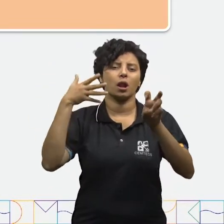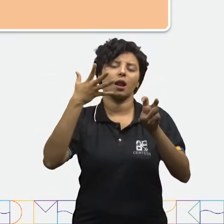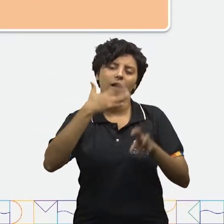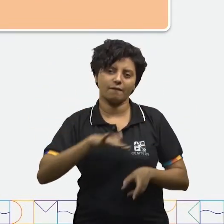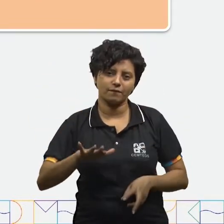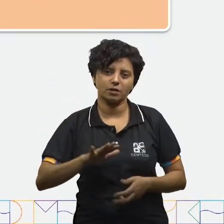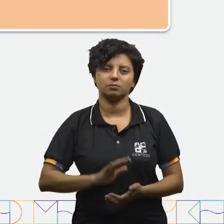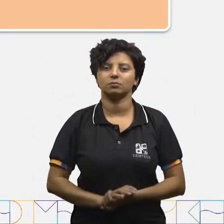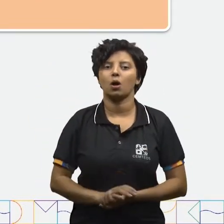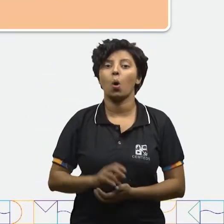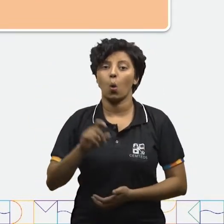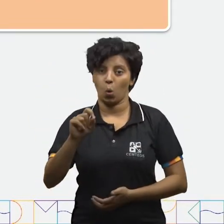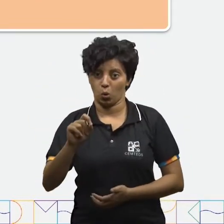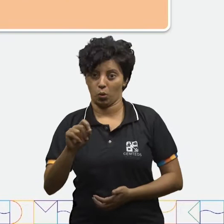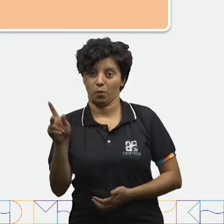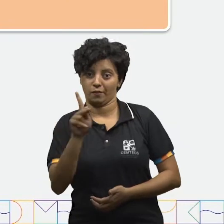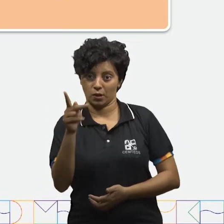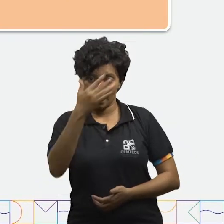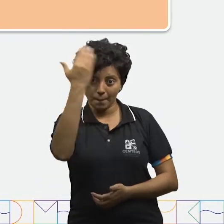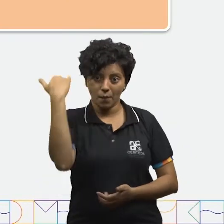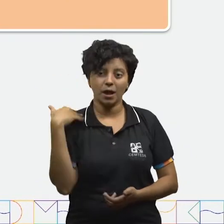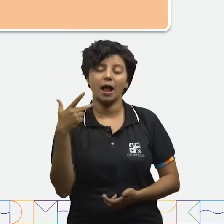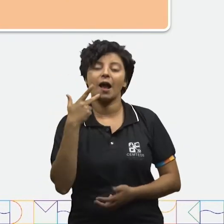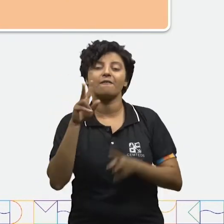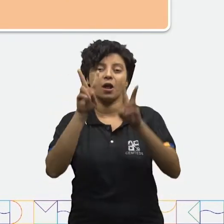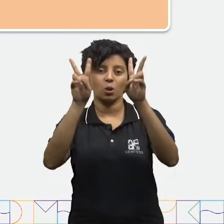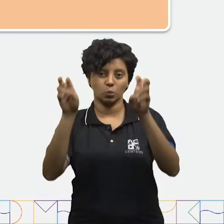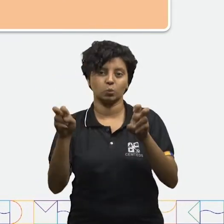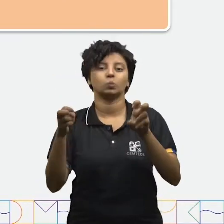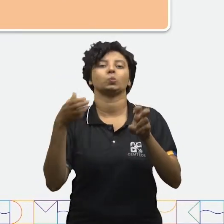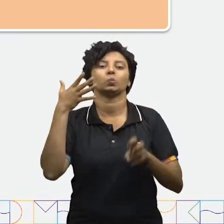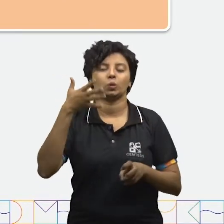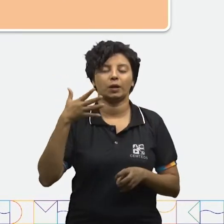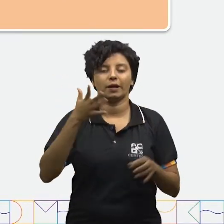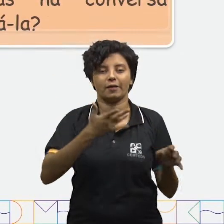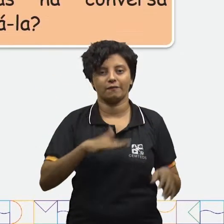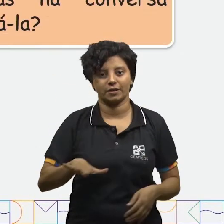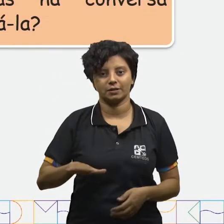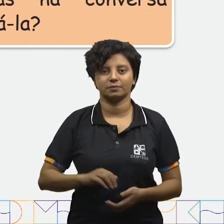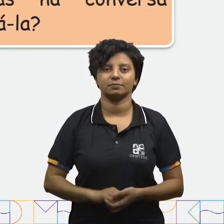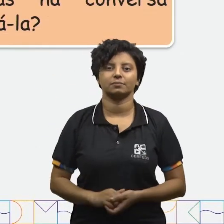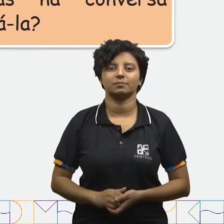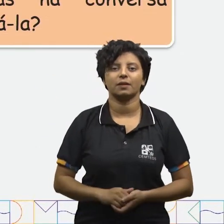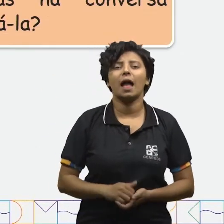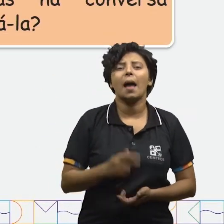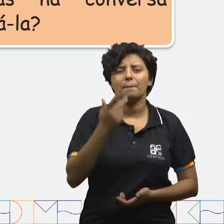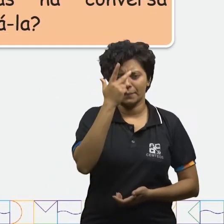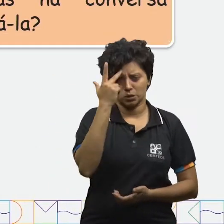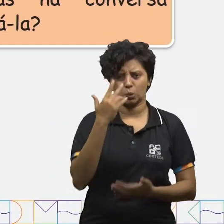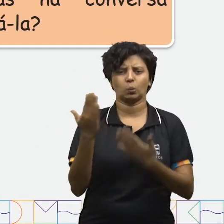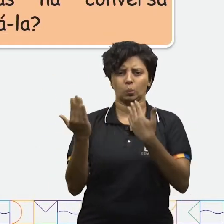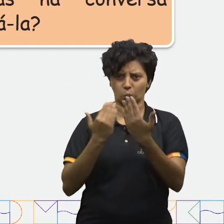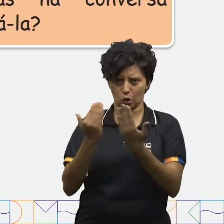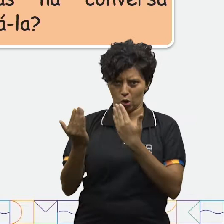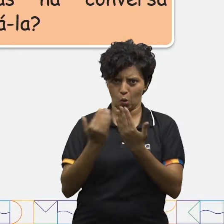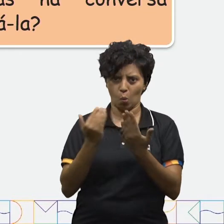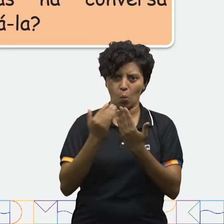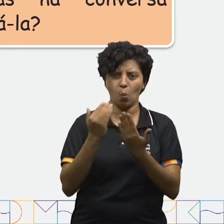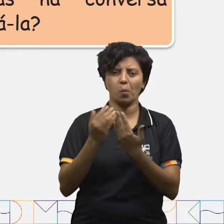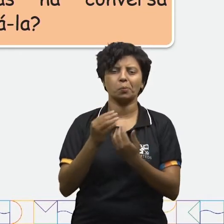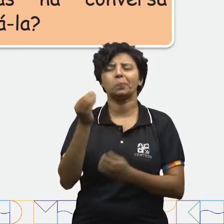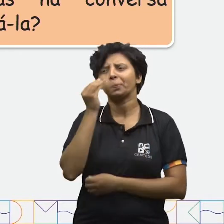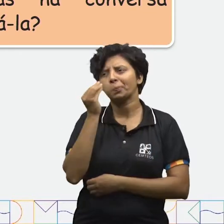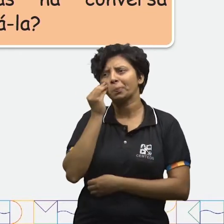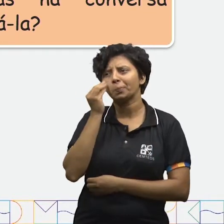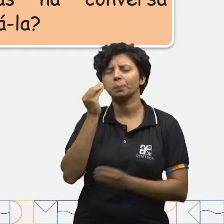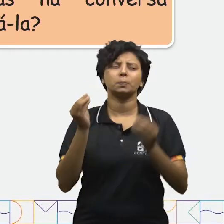infância? O que a professora Mônica falou sobre sua infância? As pessoas envolvidas na conversa